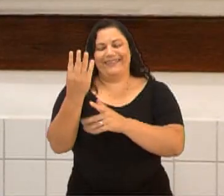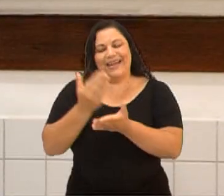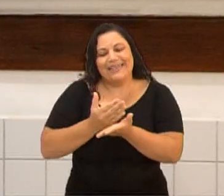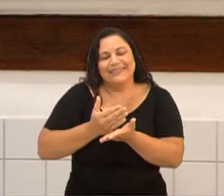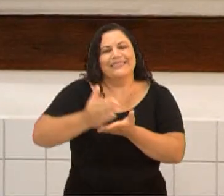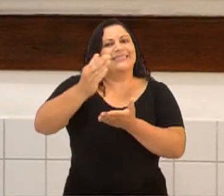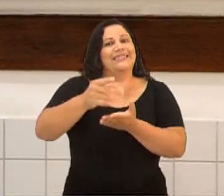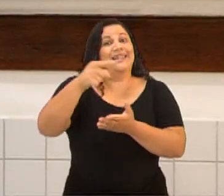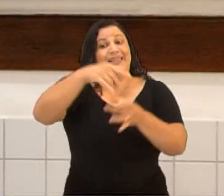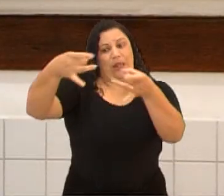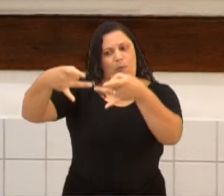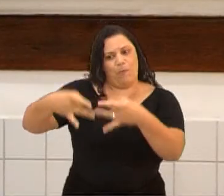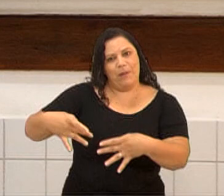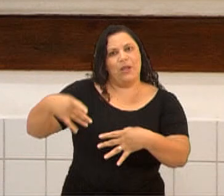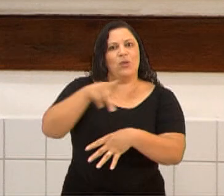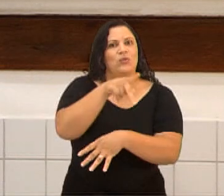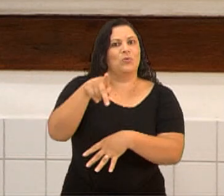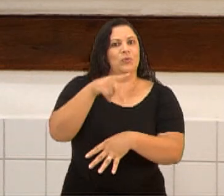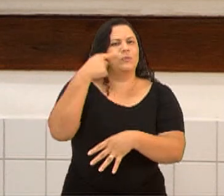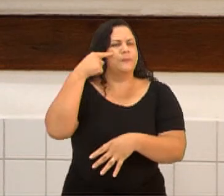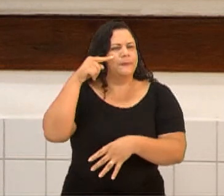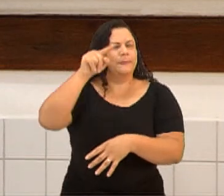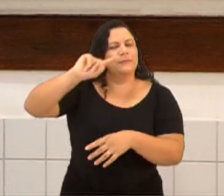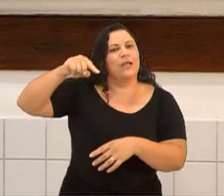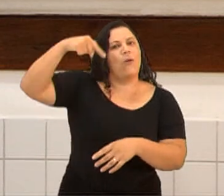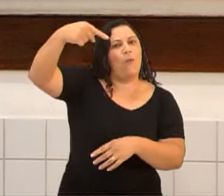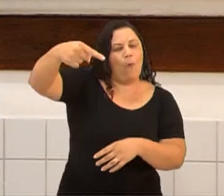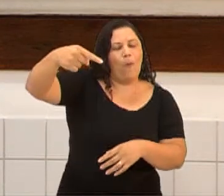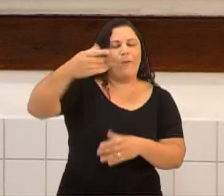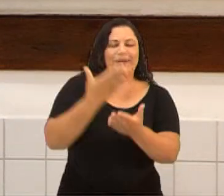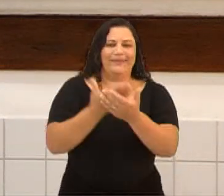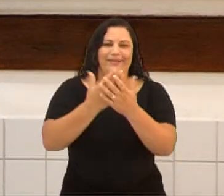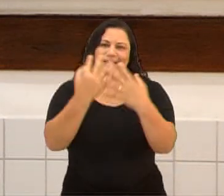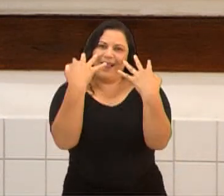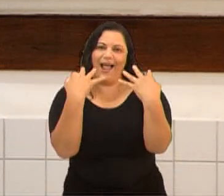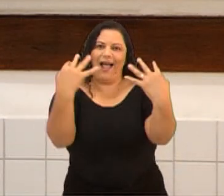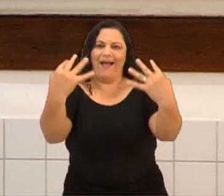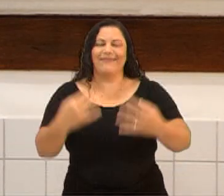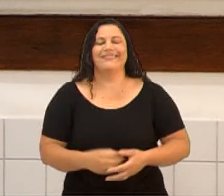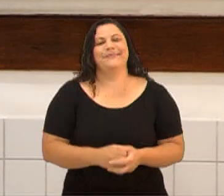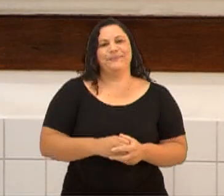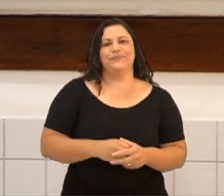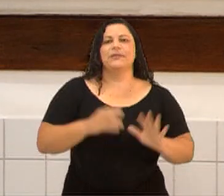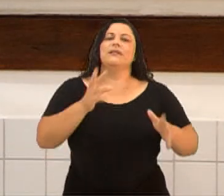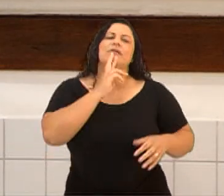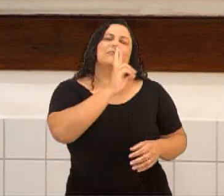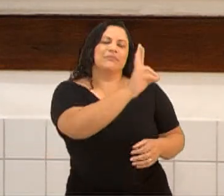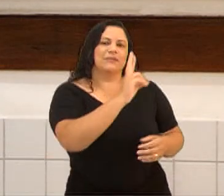Não abandonem a prof. Temos que nos ver na próxima aula. Então, resolvendo as